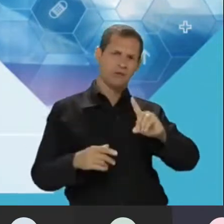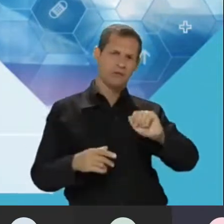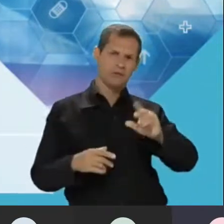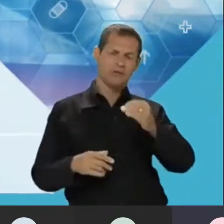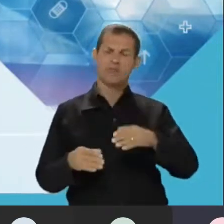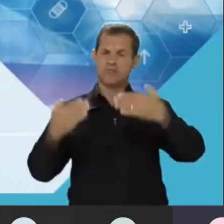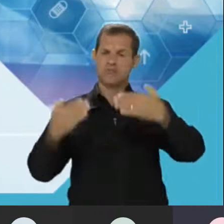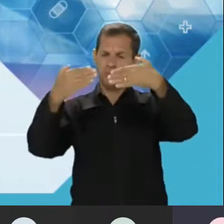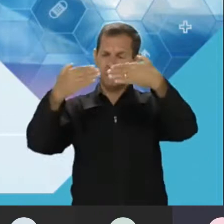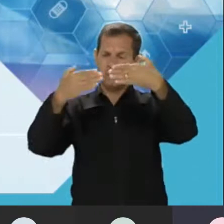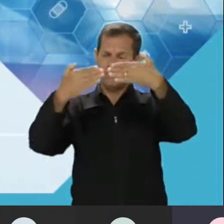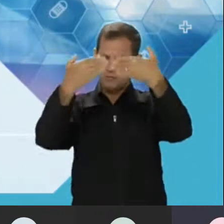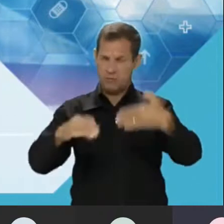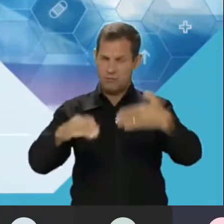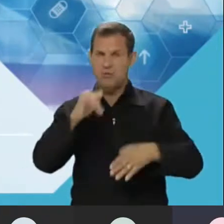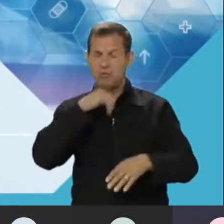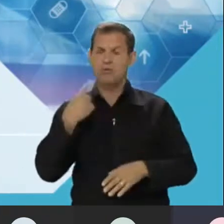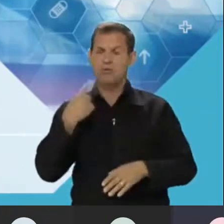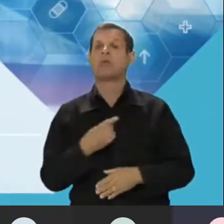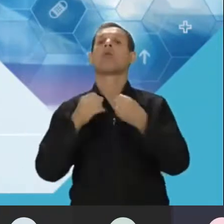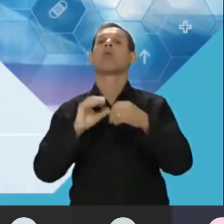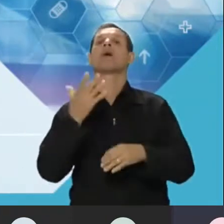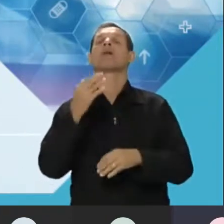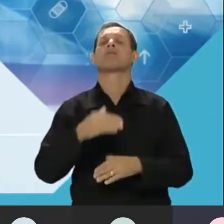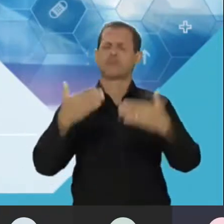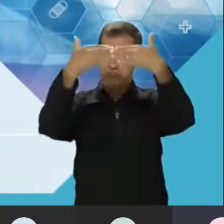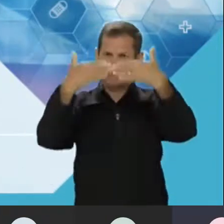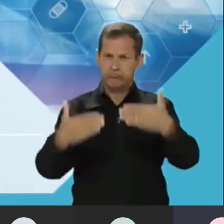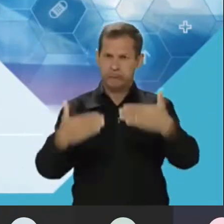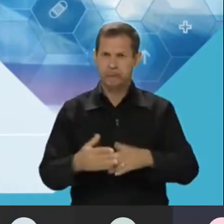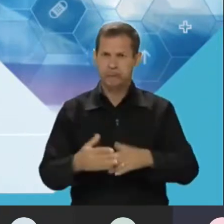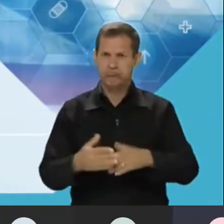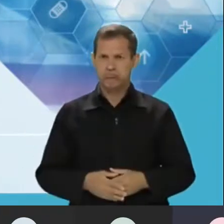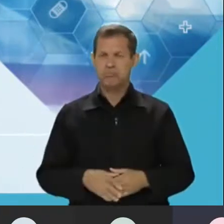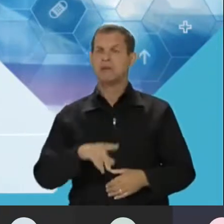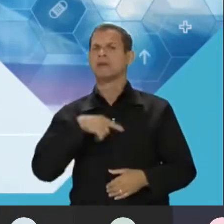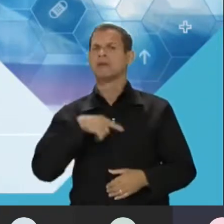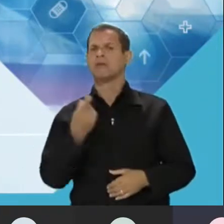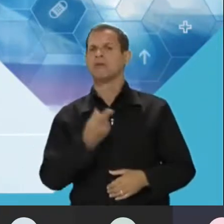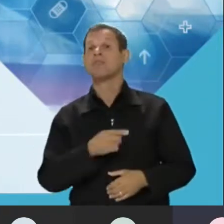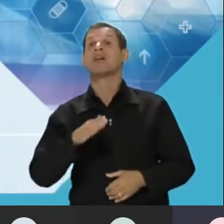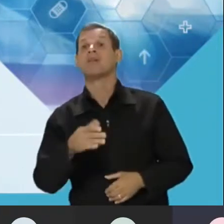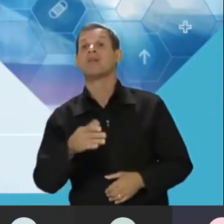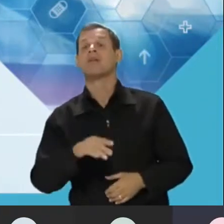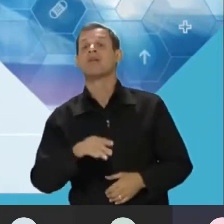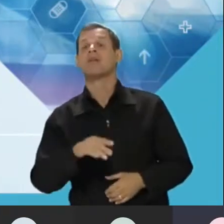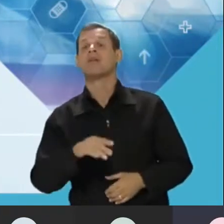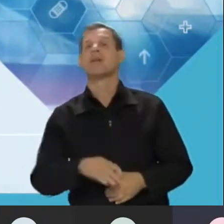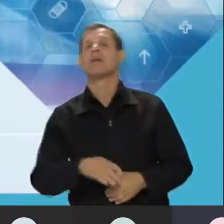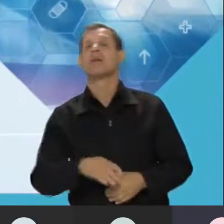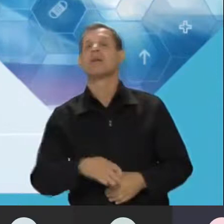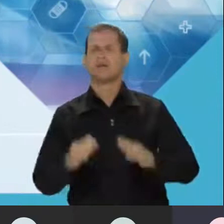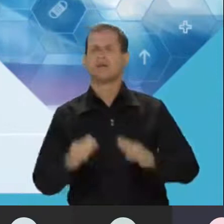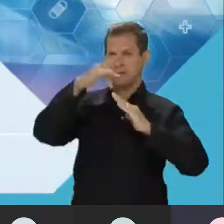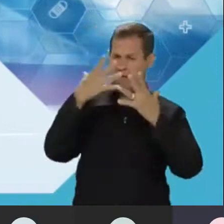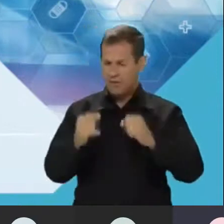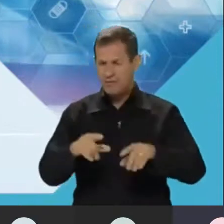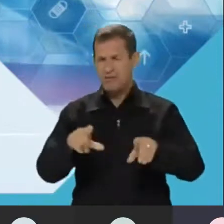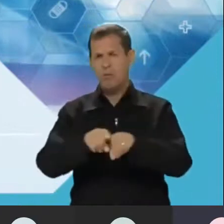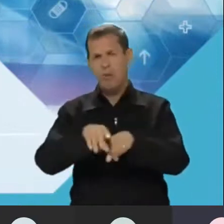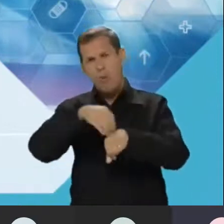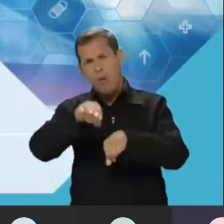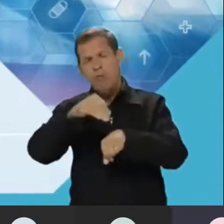vertical, uma parede, por exemplo, e mostra pra gente como que funciona, então, essa passagem, né? Já que eu estava falando que na cobertura, se ela